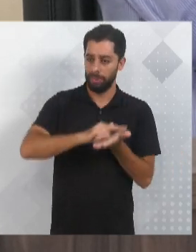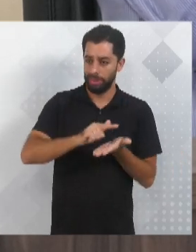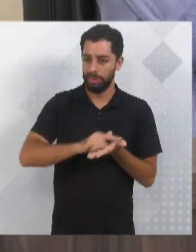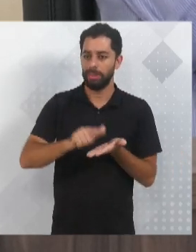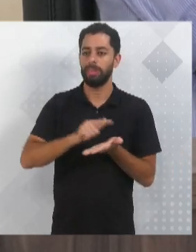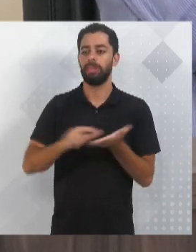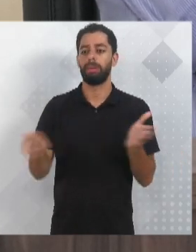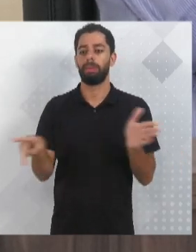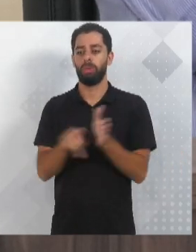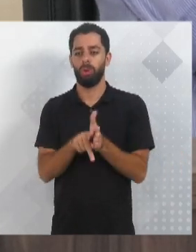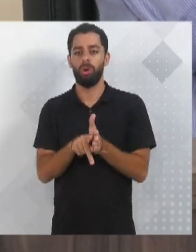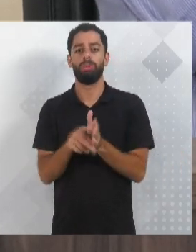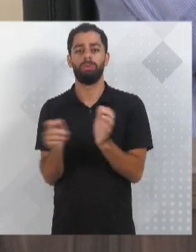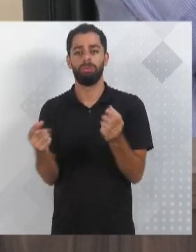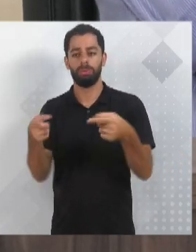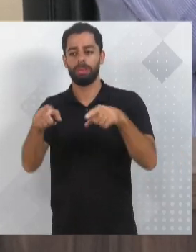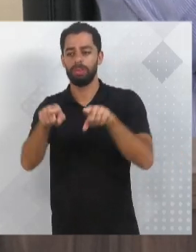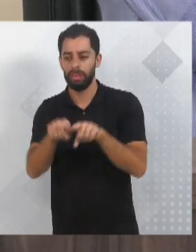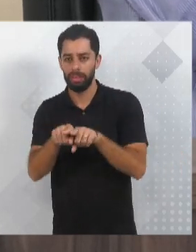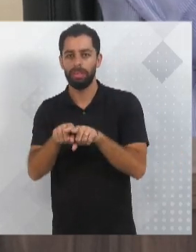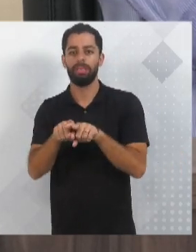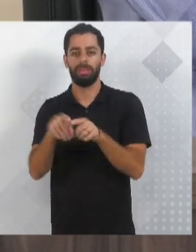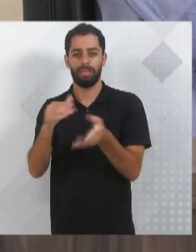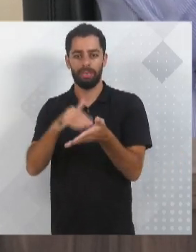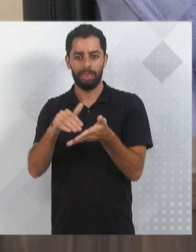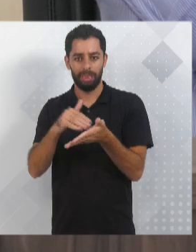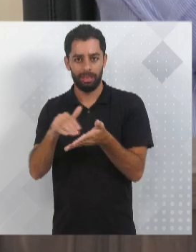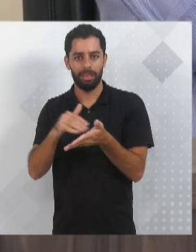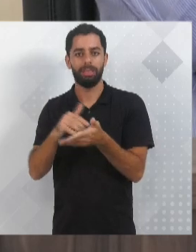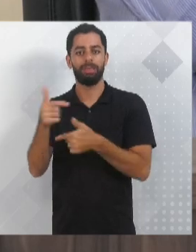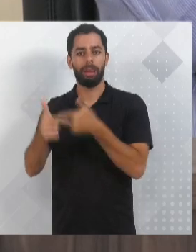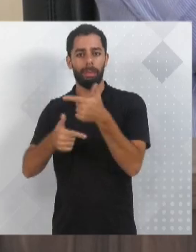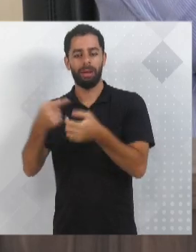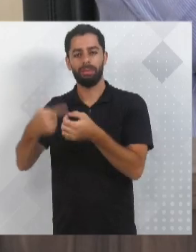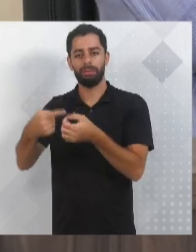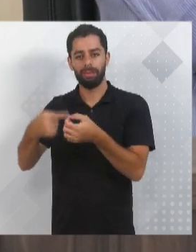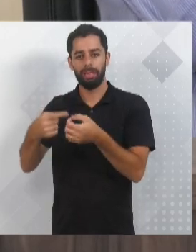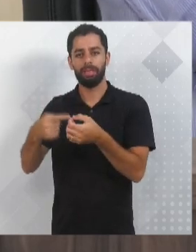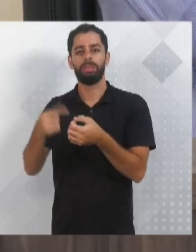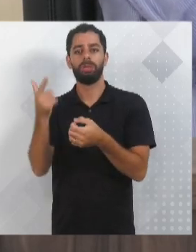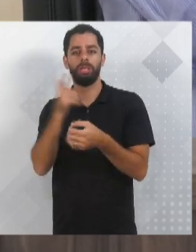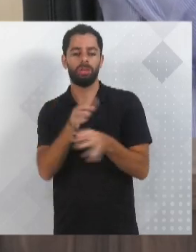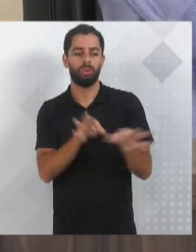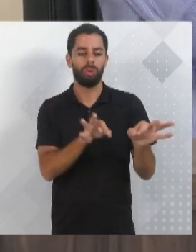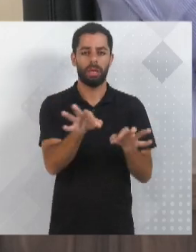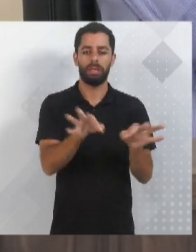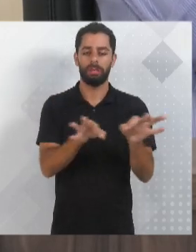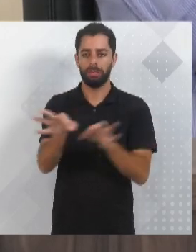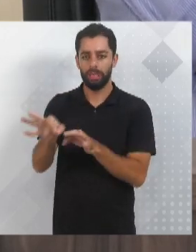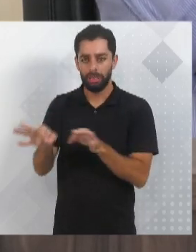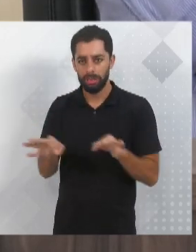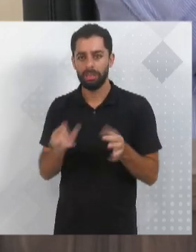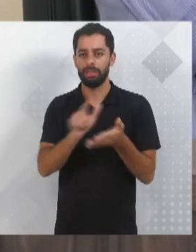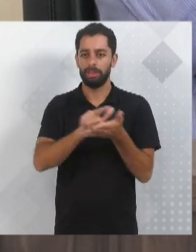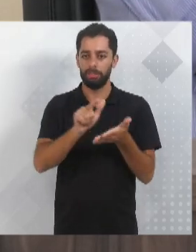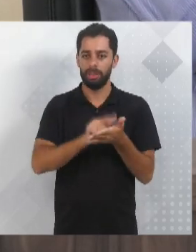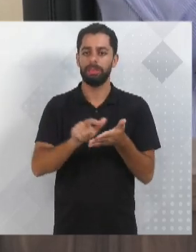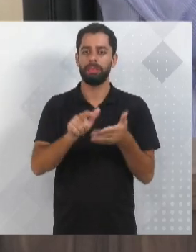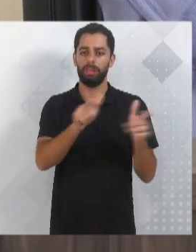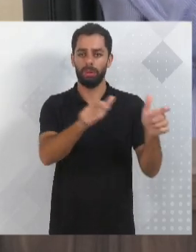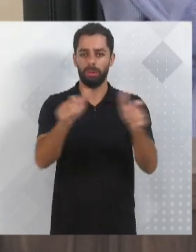chama junto com a Secretaria de Serviços Urbanos, para que a gente faça a organização desse